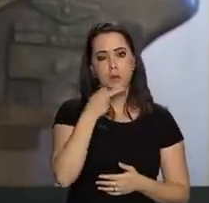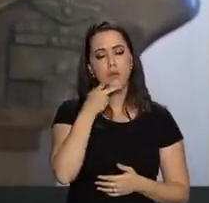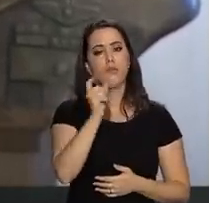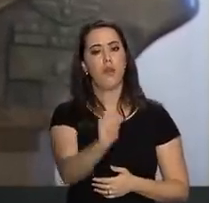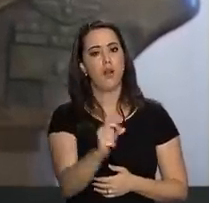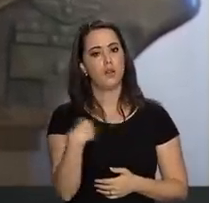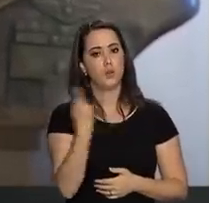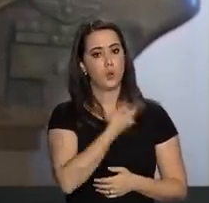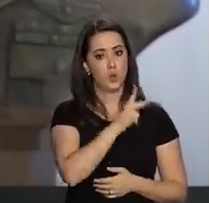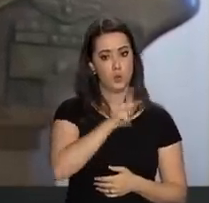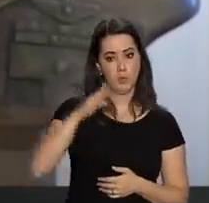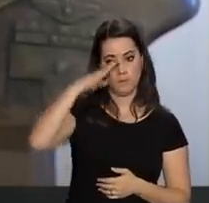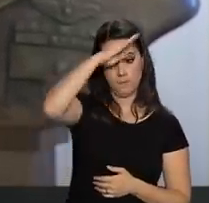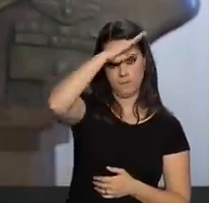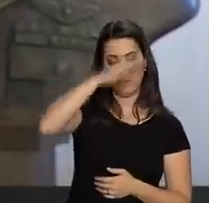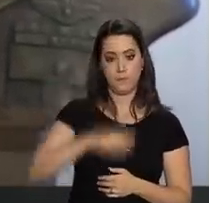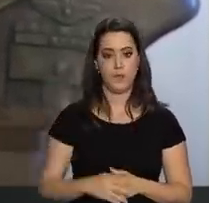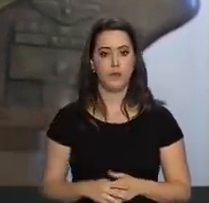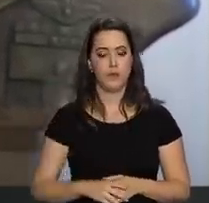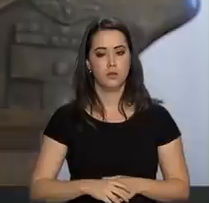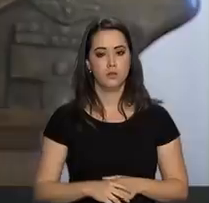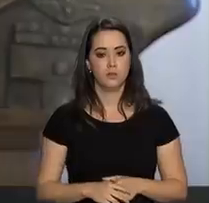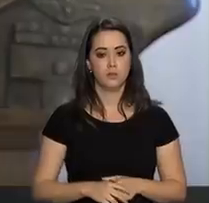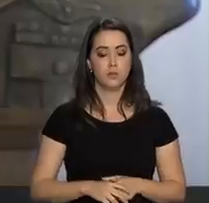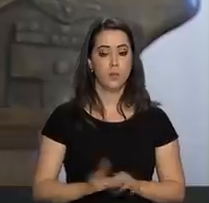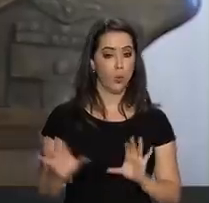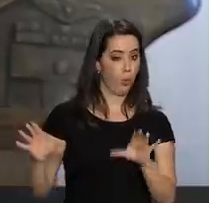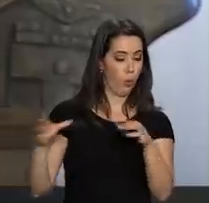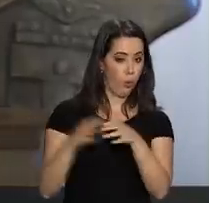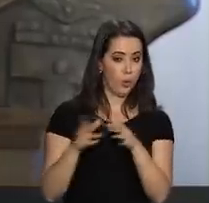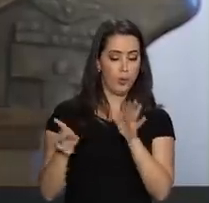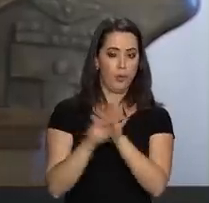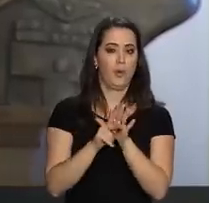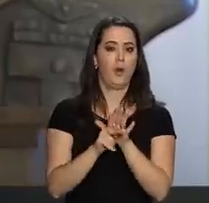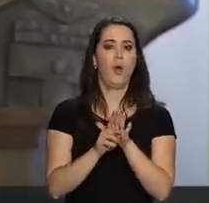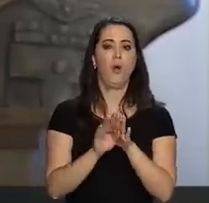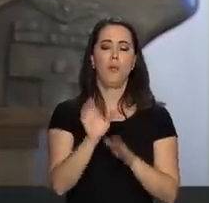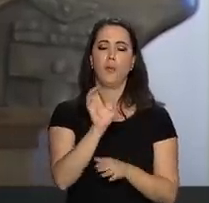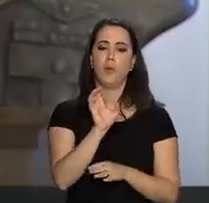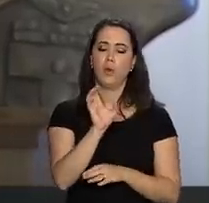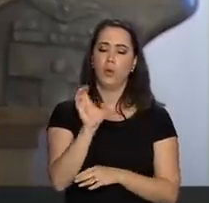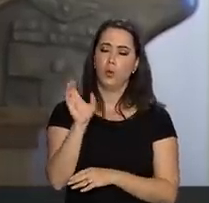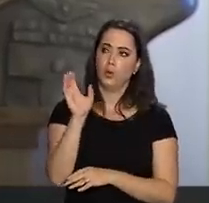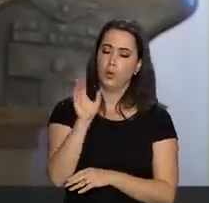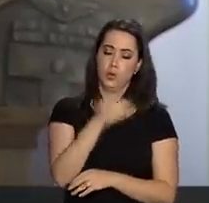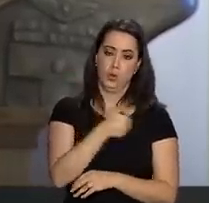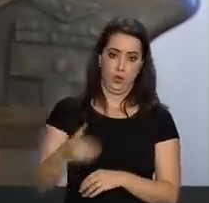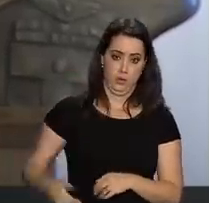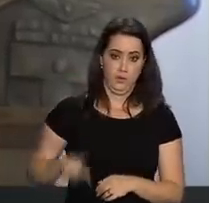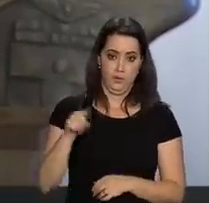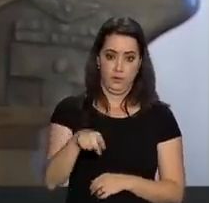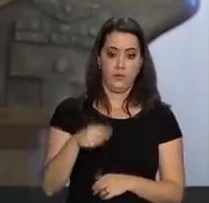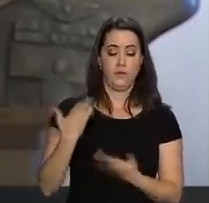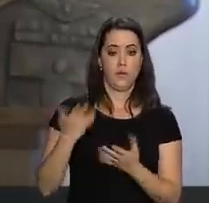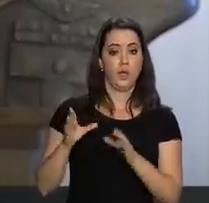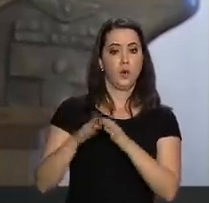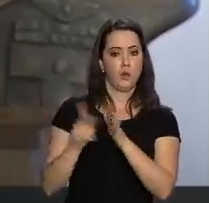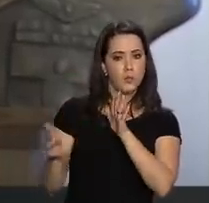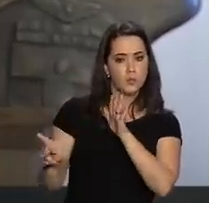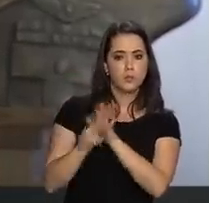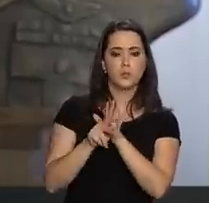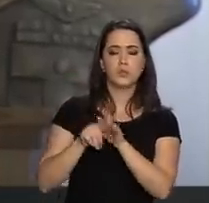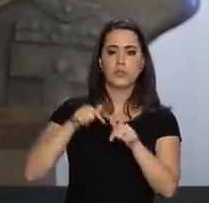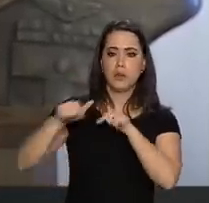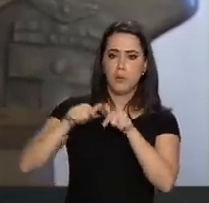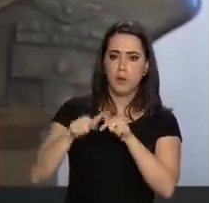afirma o nosso presidente. Como organismo de Estado, as forças devem atuar nas coisas de soldado